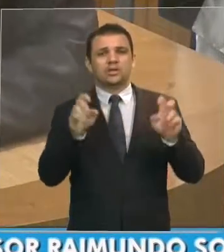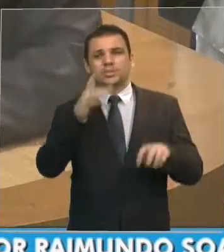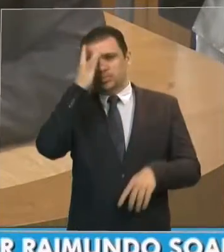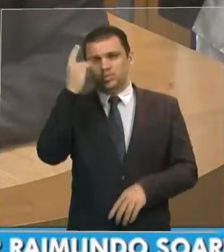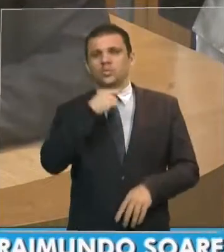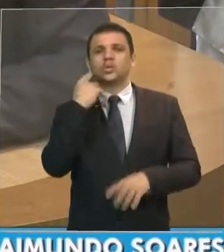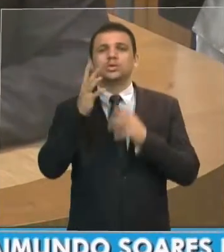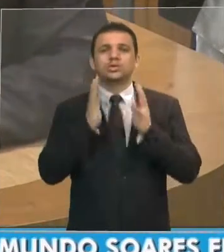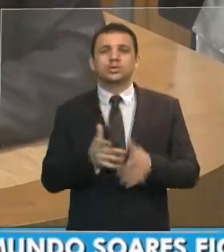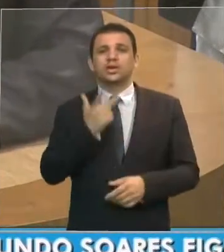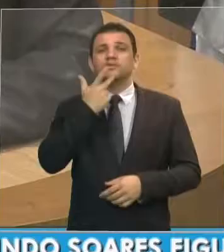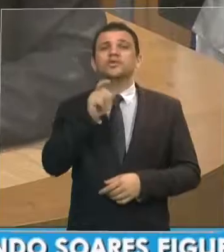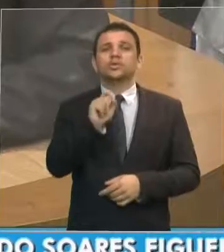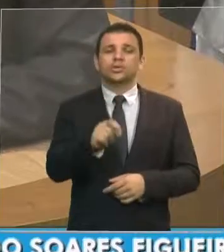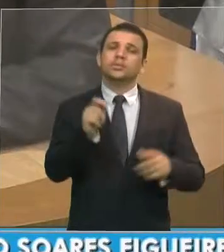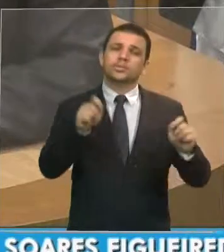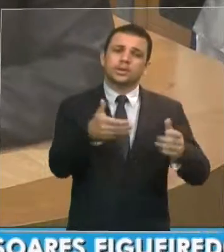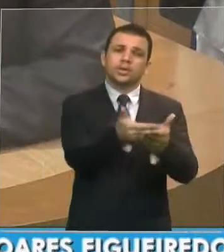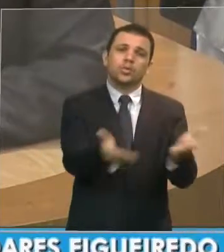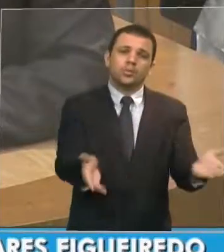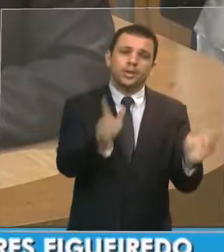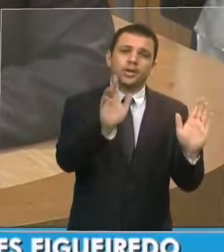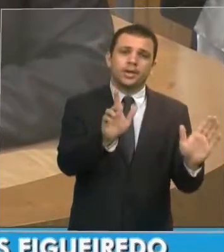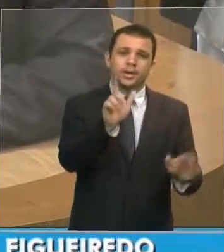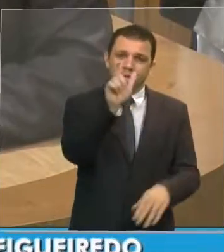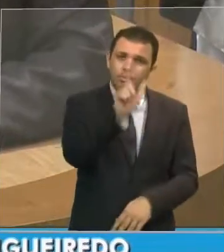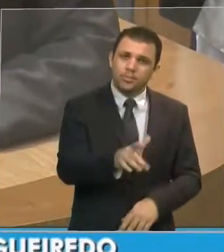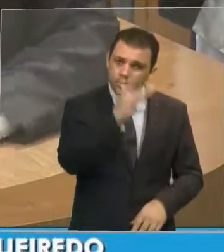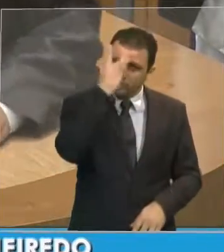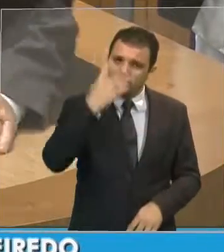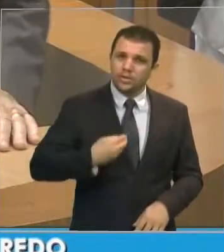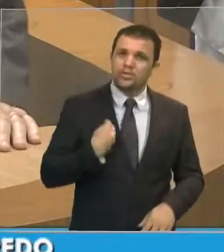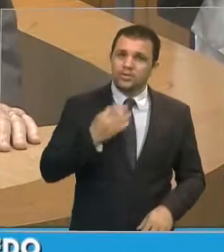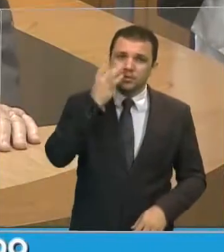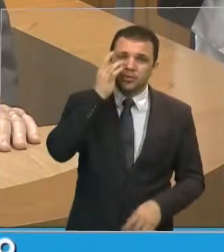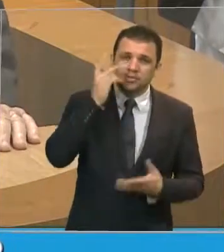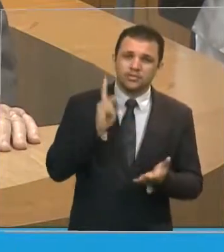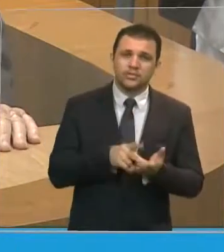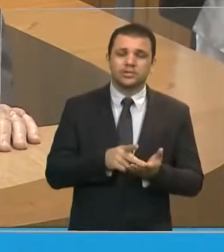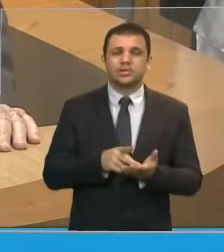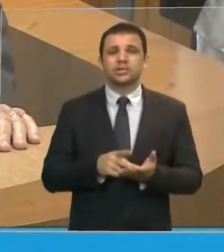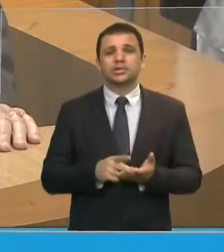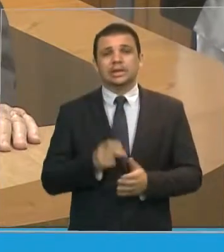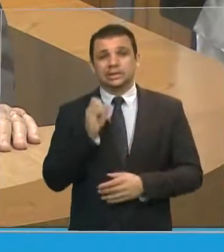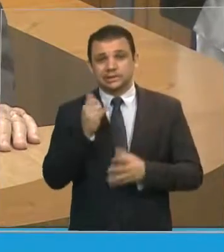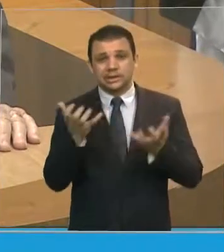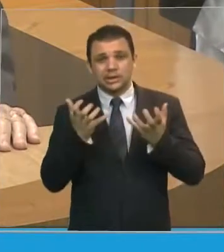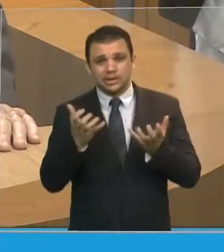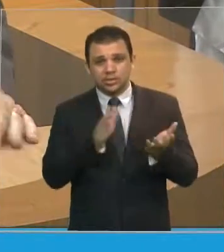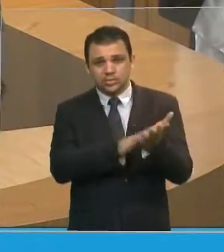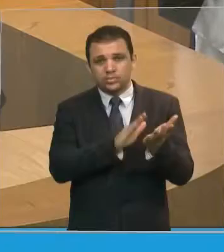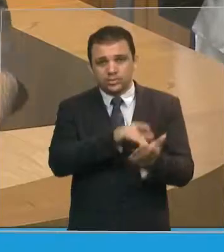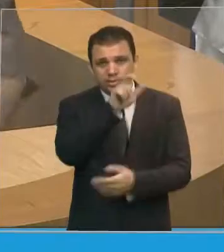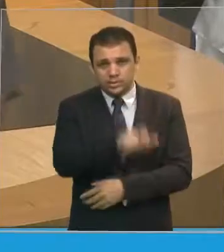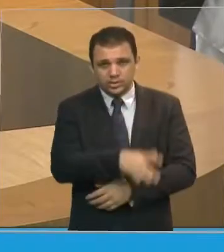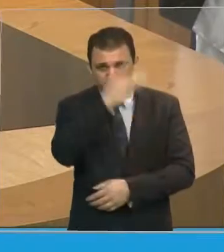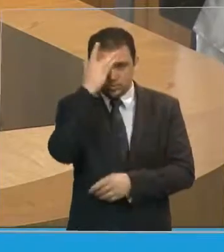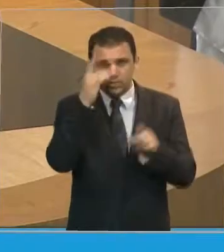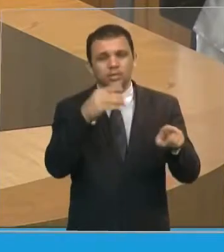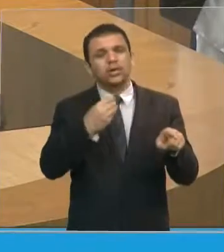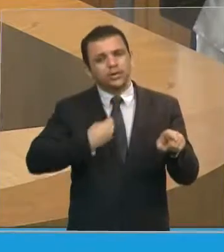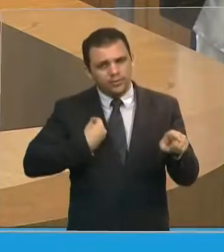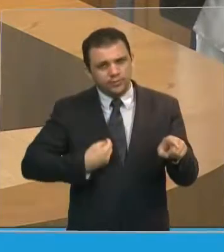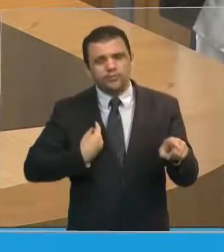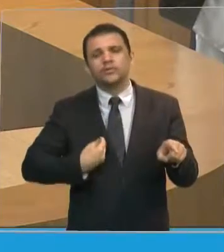homenagem tem que ser em vida. Se você tem que homenagear alguém, que o faça enquanto